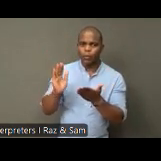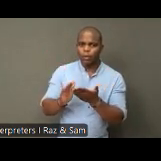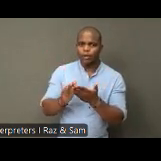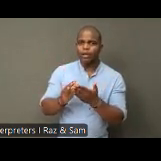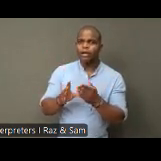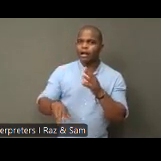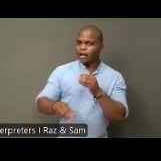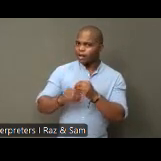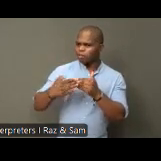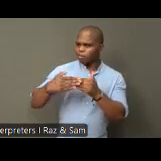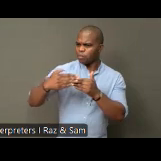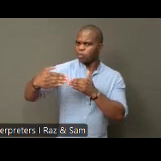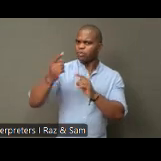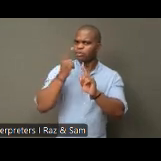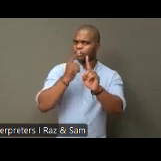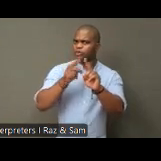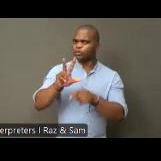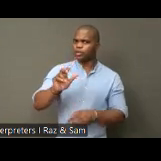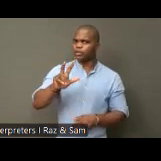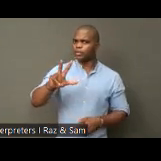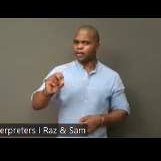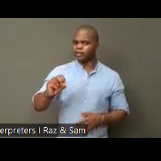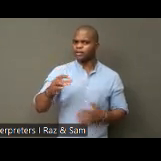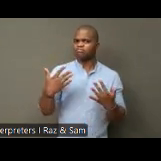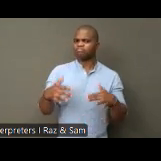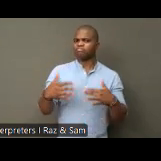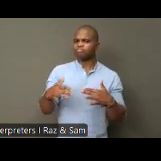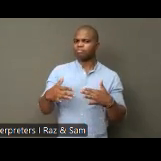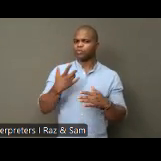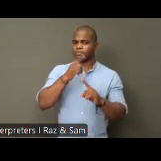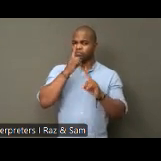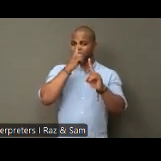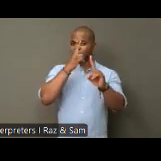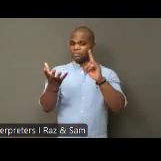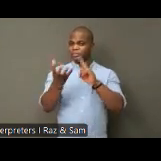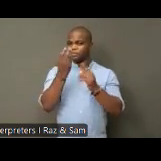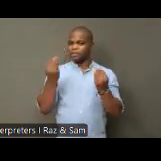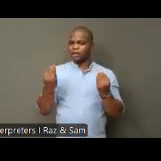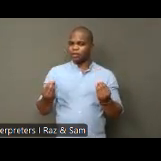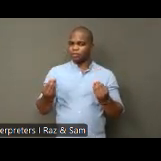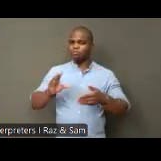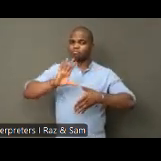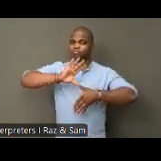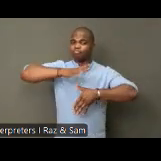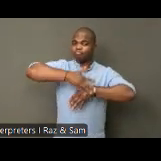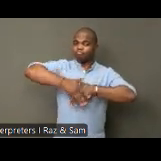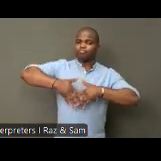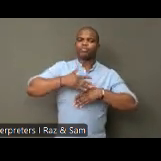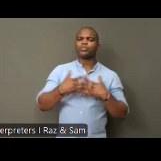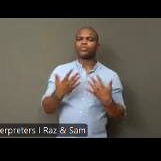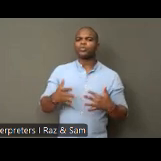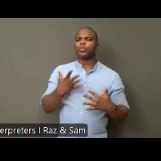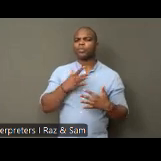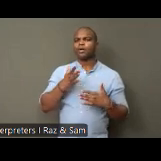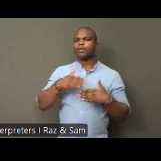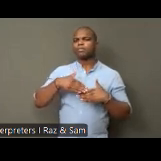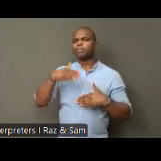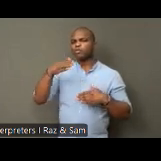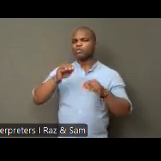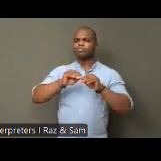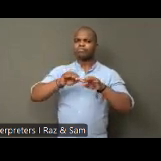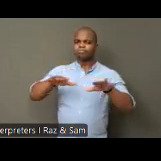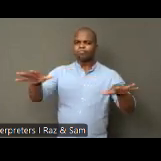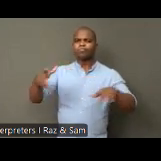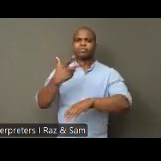condições relacionadas até 2030. Para alcançar isso, devemos garantir que todos nas Américas tenham acesso